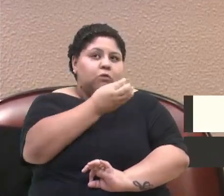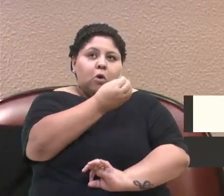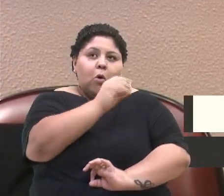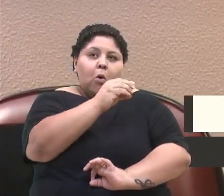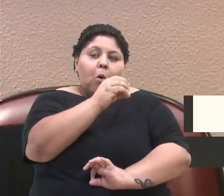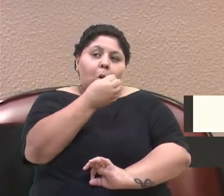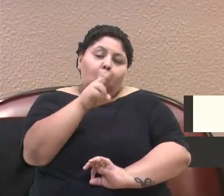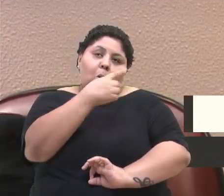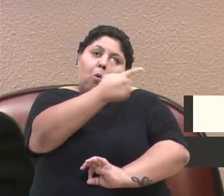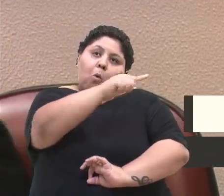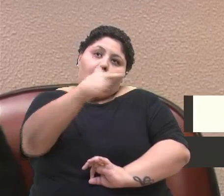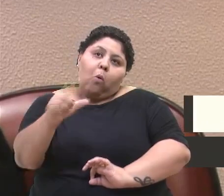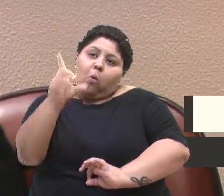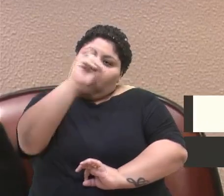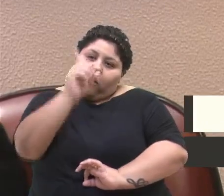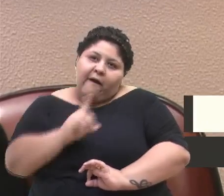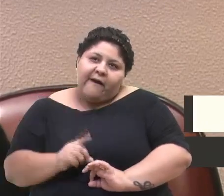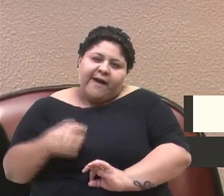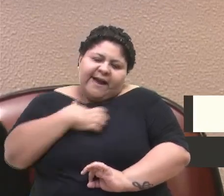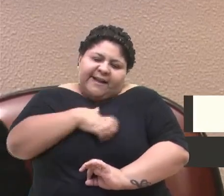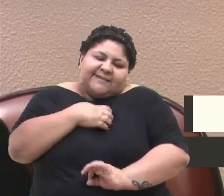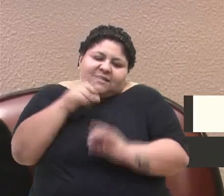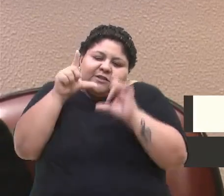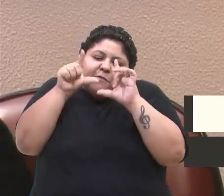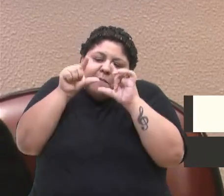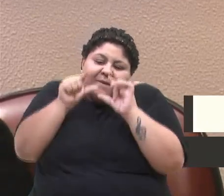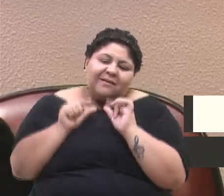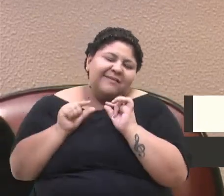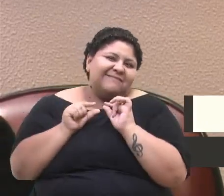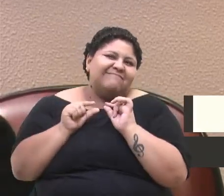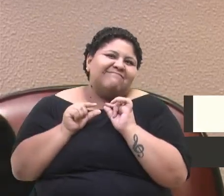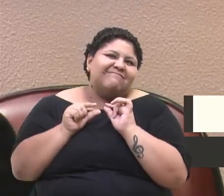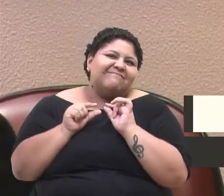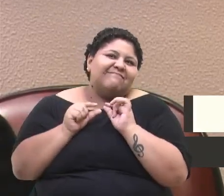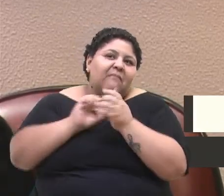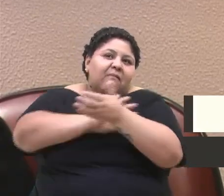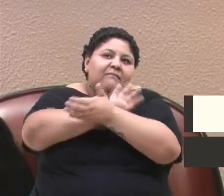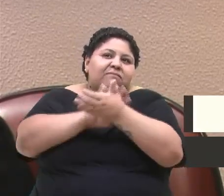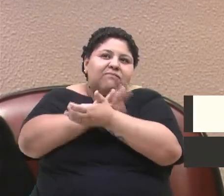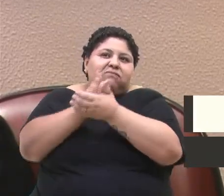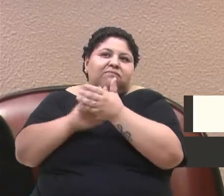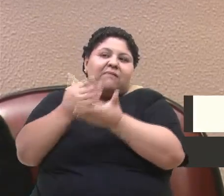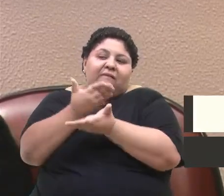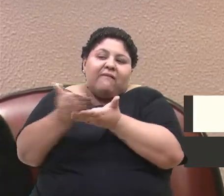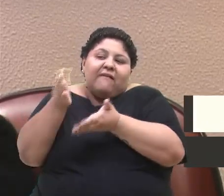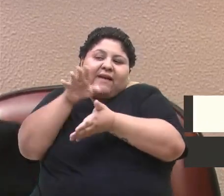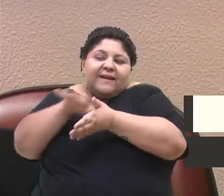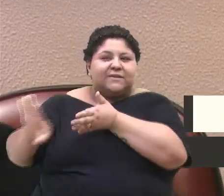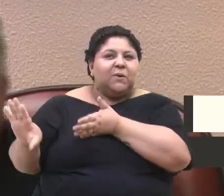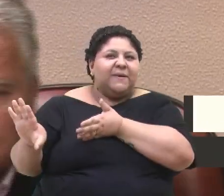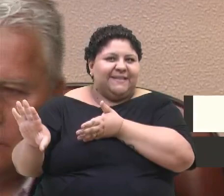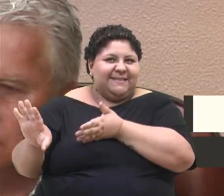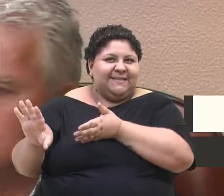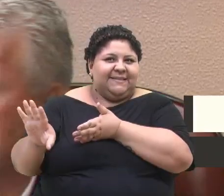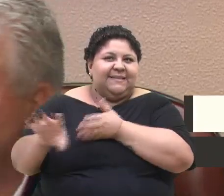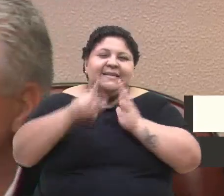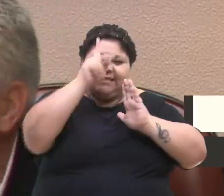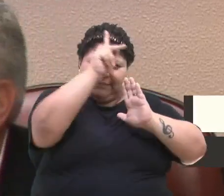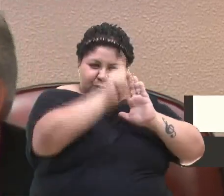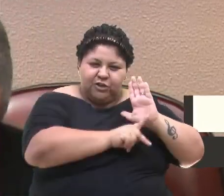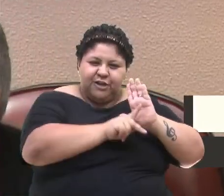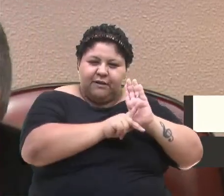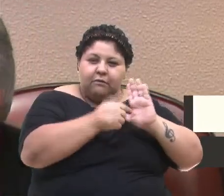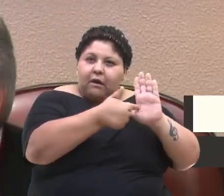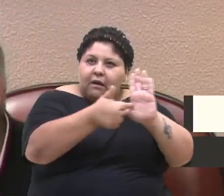deficiência, ela se sente diminuída, ela se sente discriminada. E esse projeto, com olhar público,